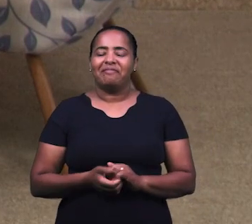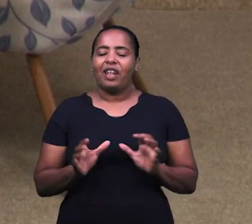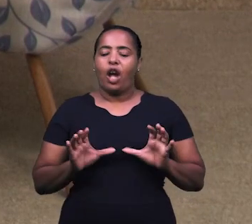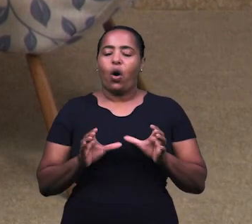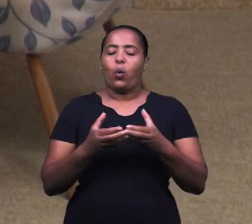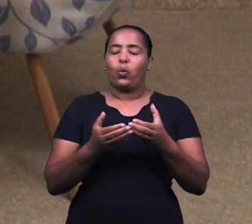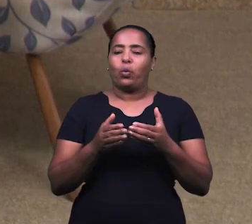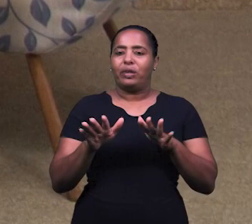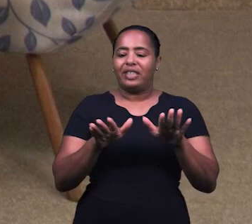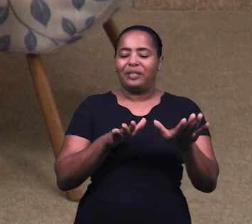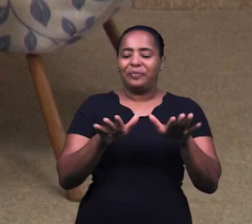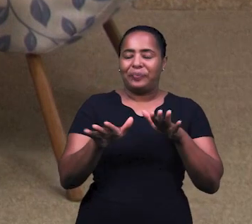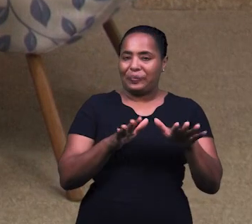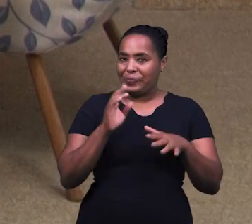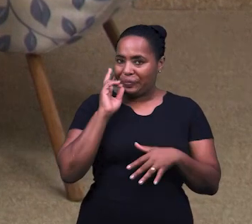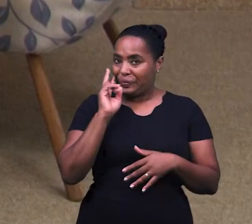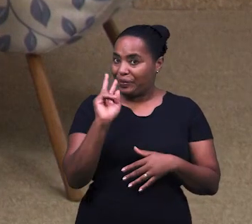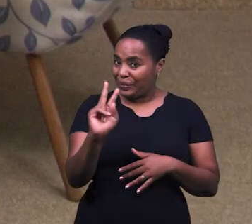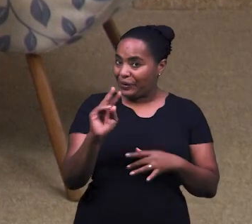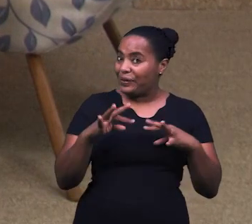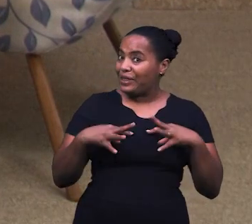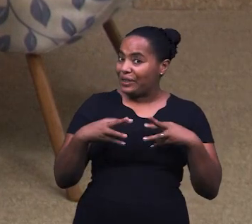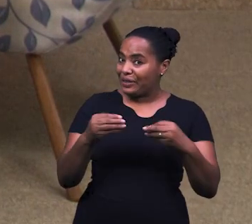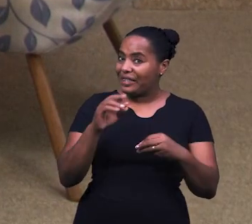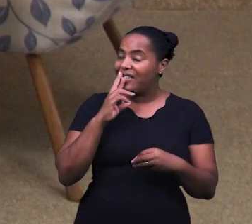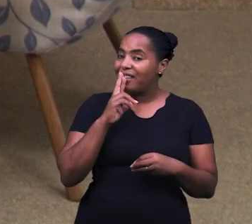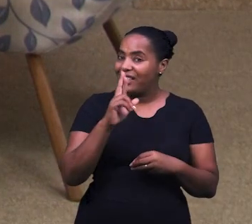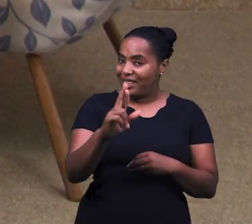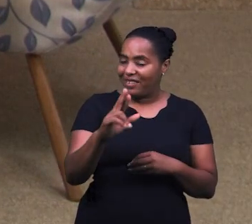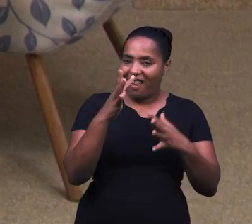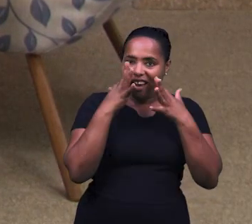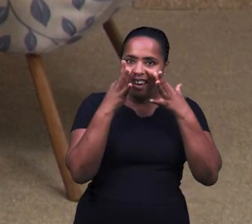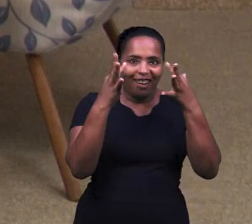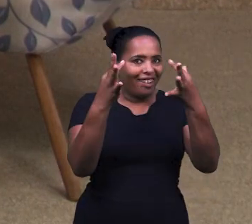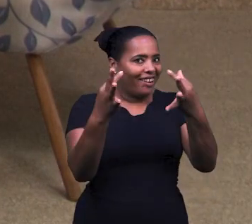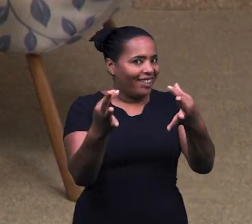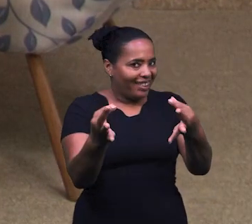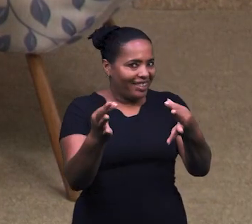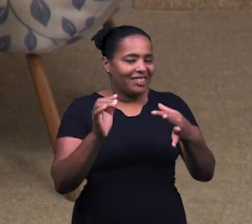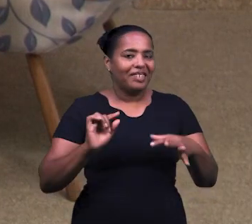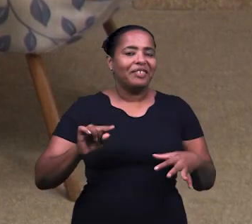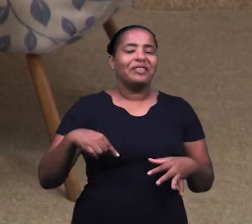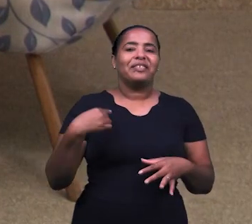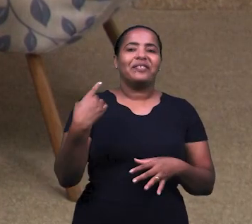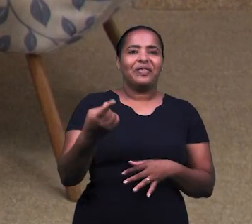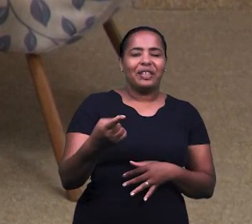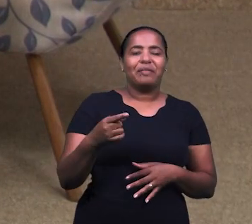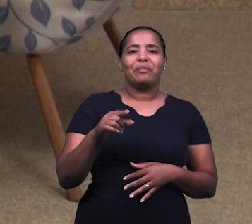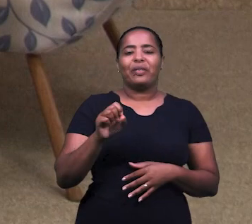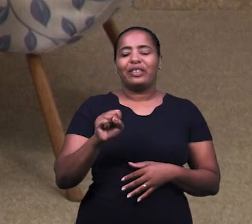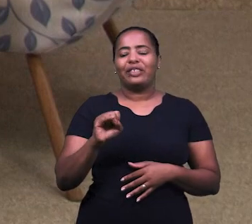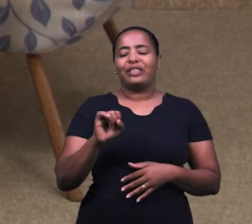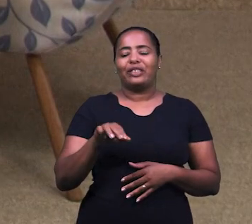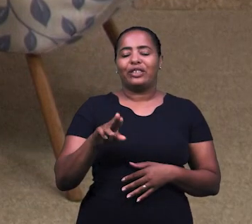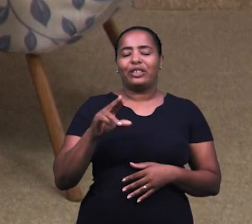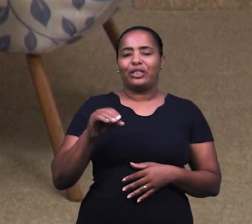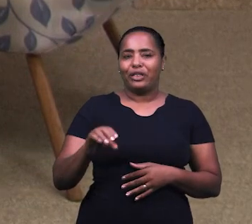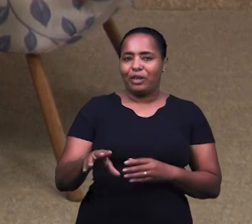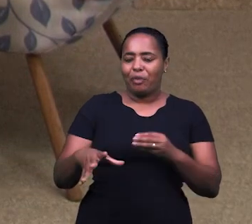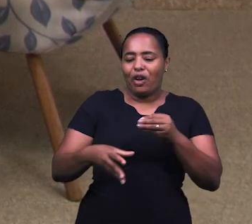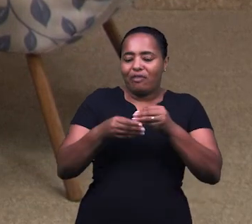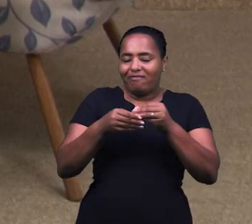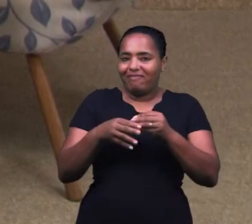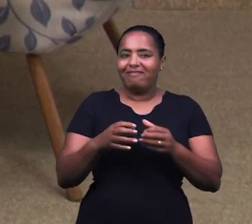do grupo de acessibilidade. Vamos assistir todas as respostas com toda atenção e em seguida Amém. a nossa irmã Simone fará